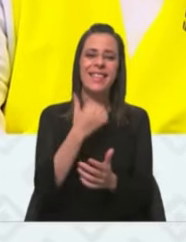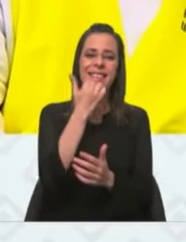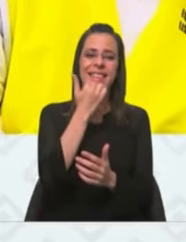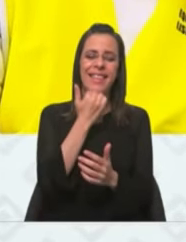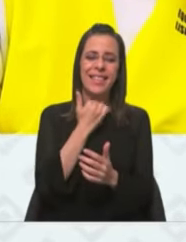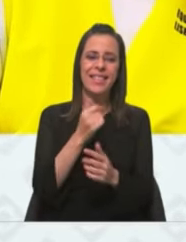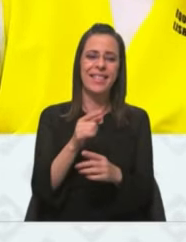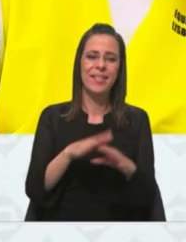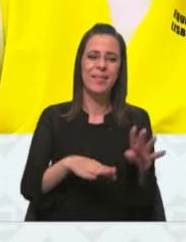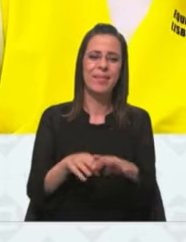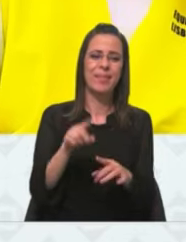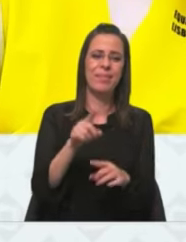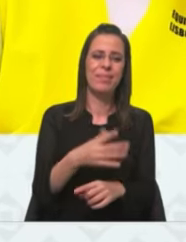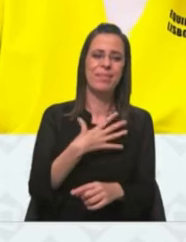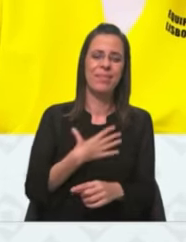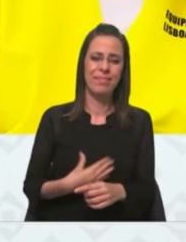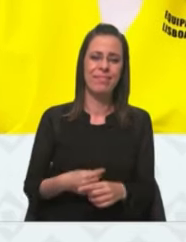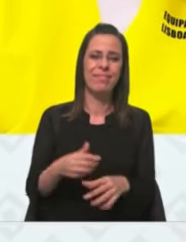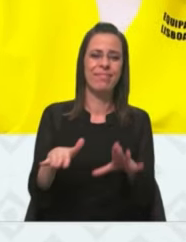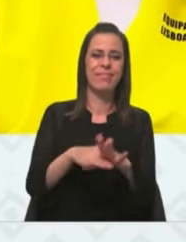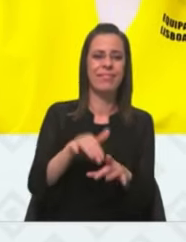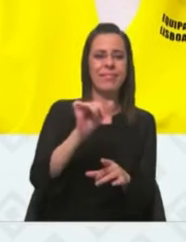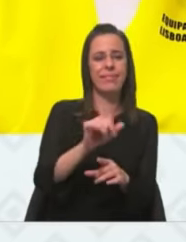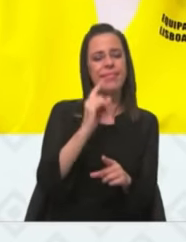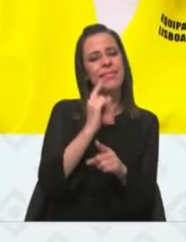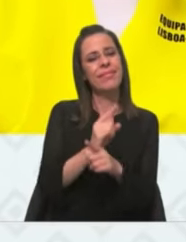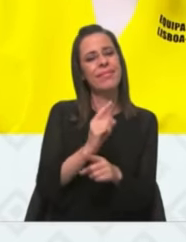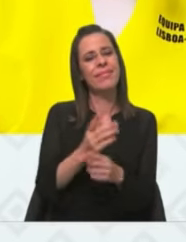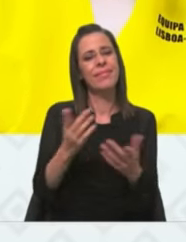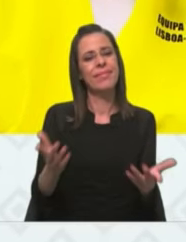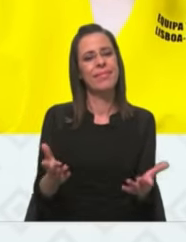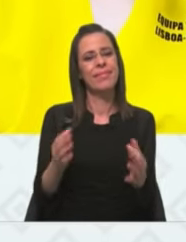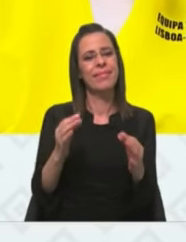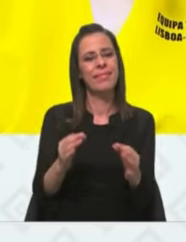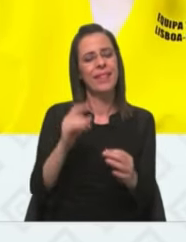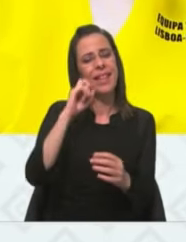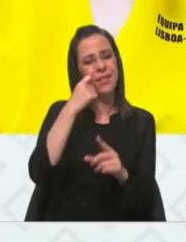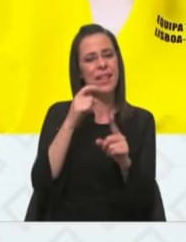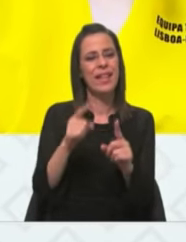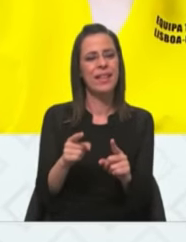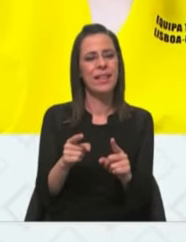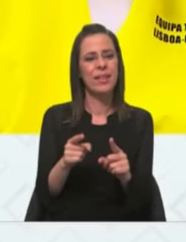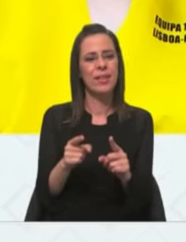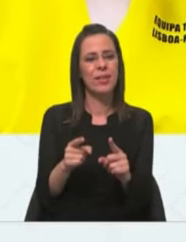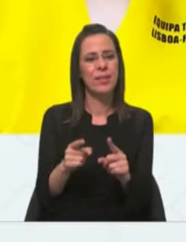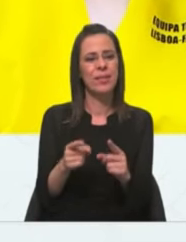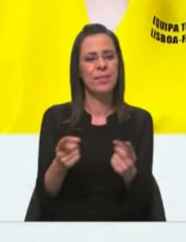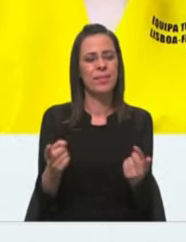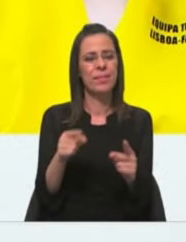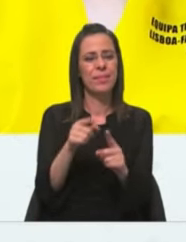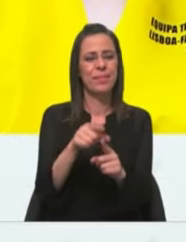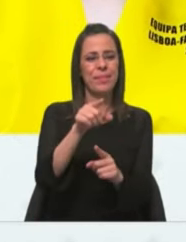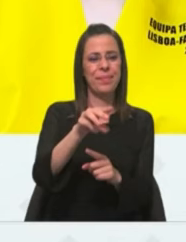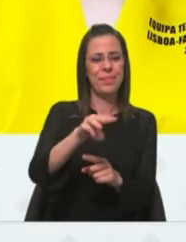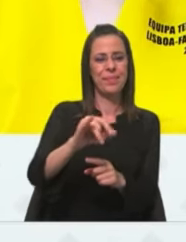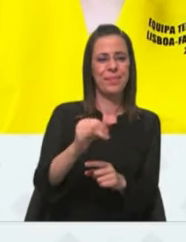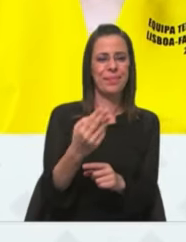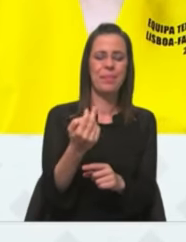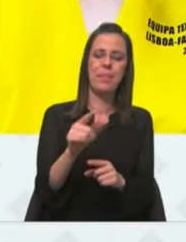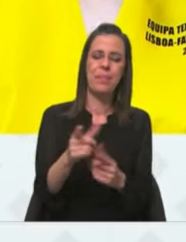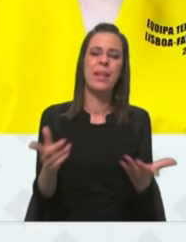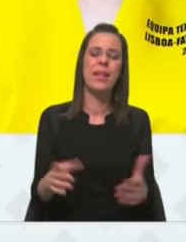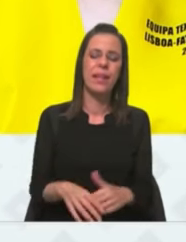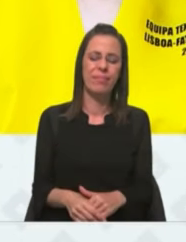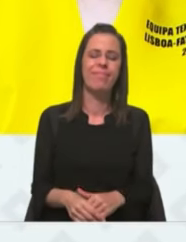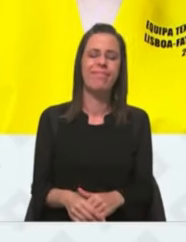com o caminho que estás a fazer, gosto muito de participar nesse caminho e fiquem atentos porque eu acho que o Miguel